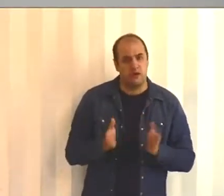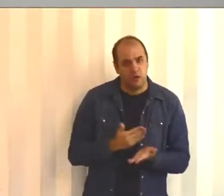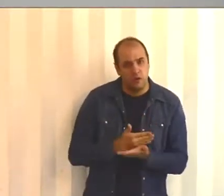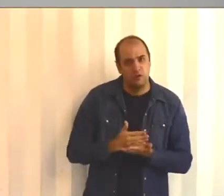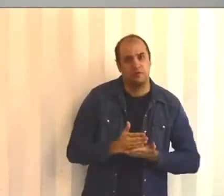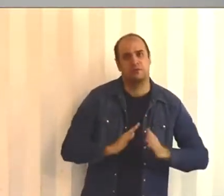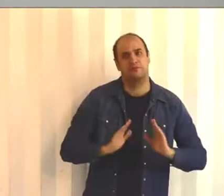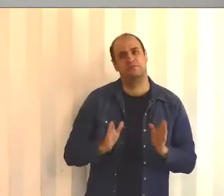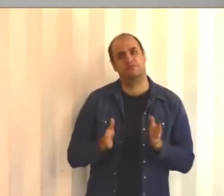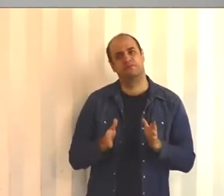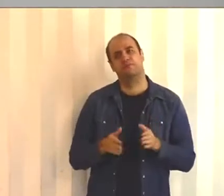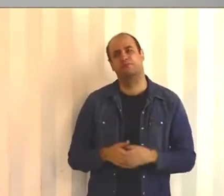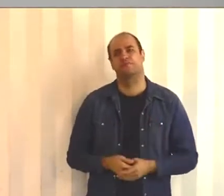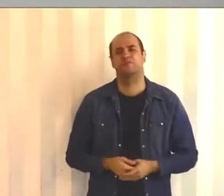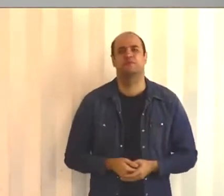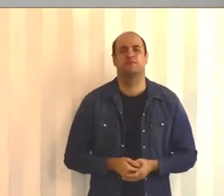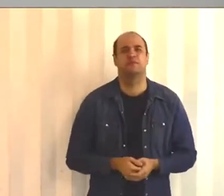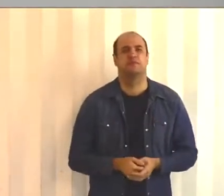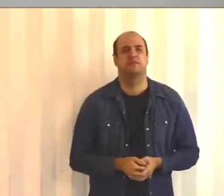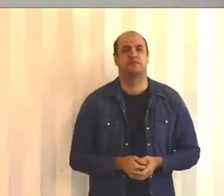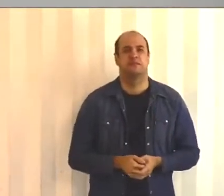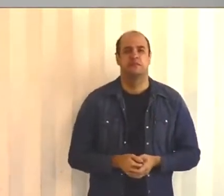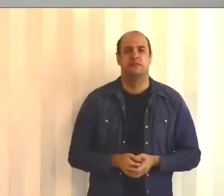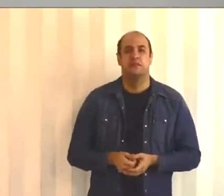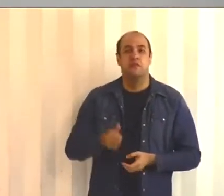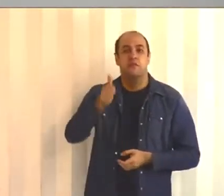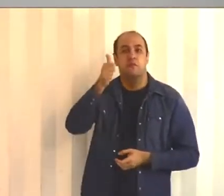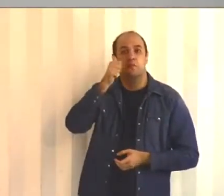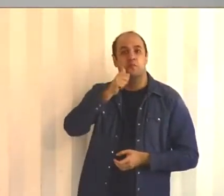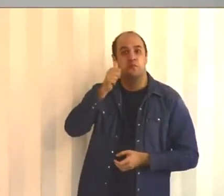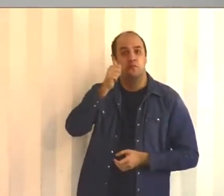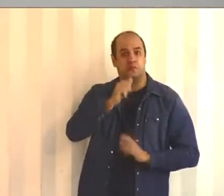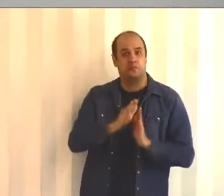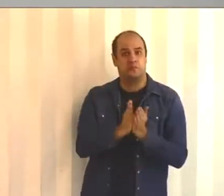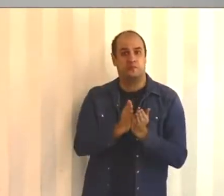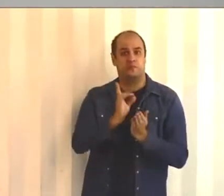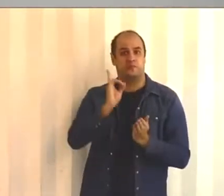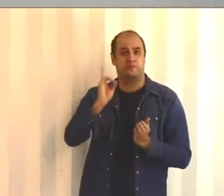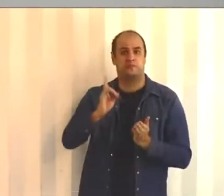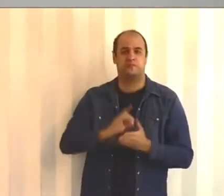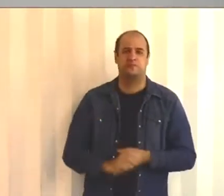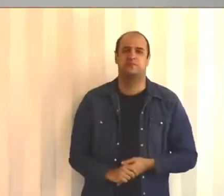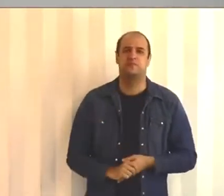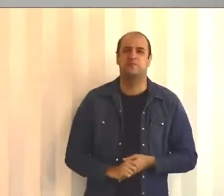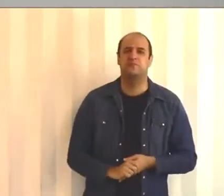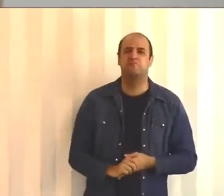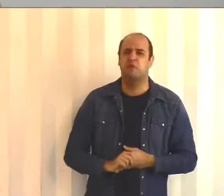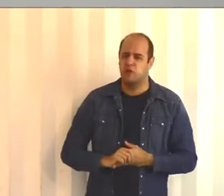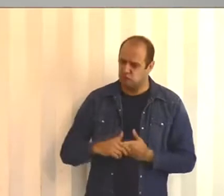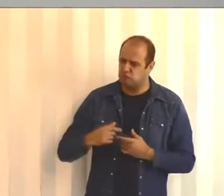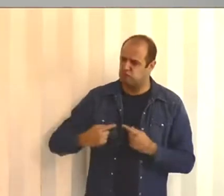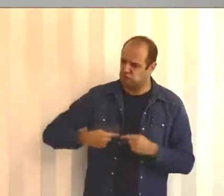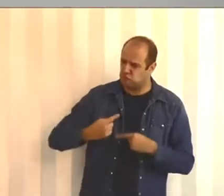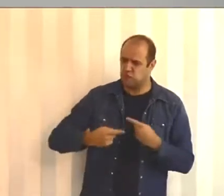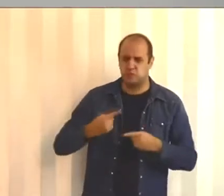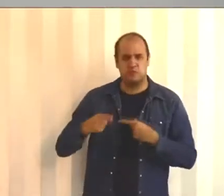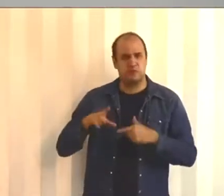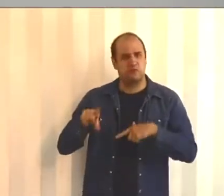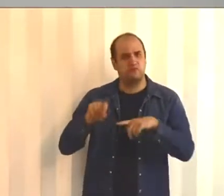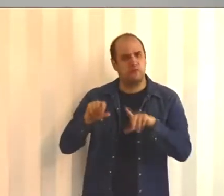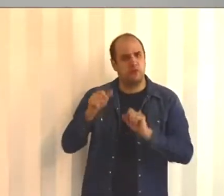uma das séries que nós estamos iniciando hoje. Então, Mulheres da Bíblia, e nós vamos trabalhar